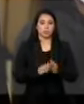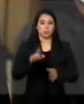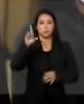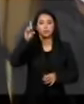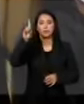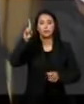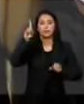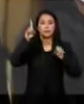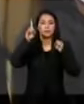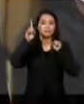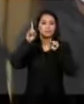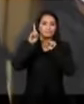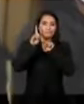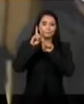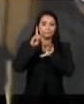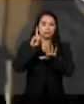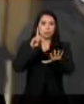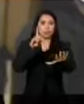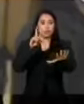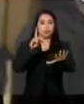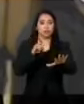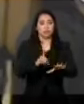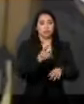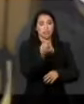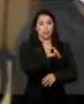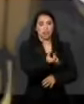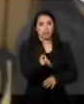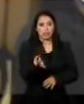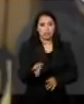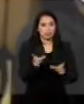os corações de cada um dos senhores e das